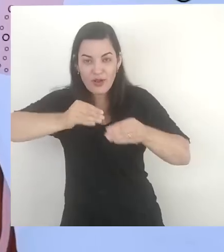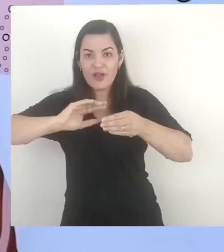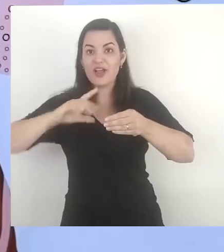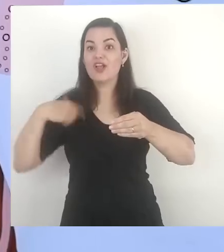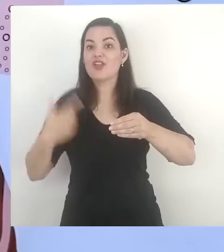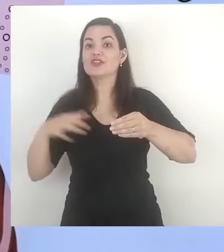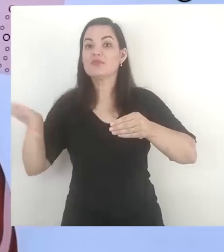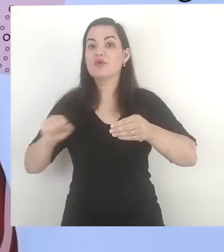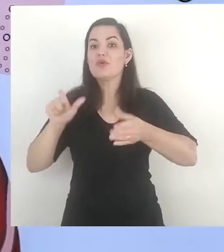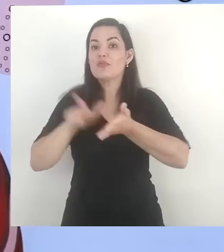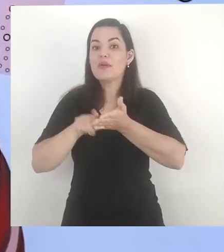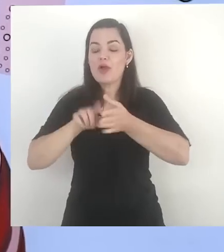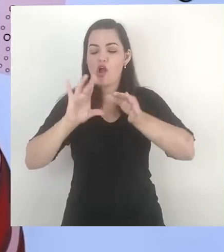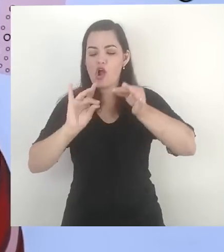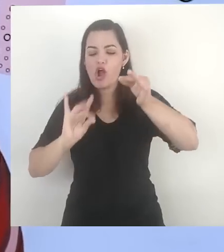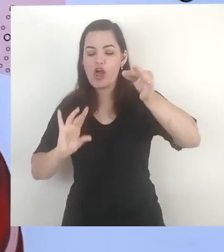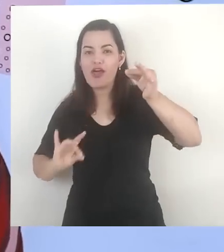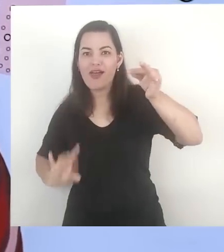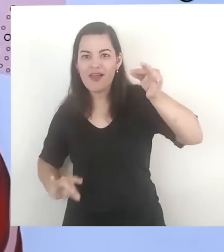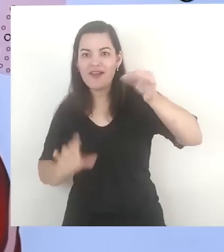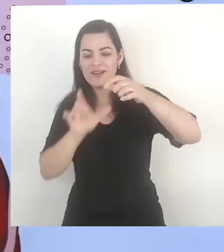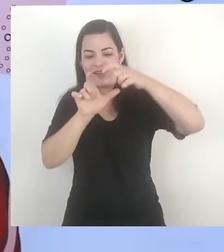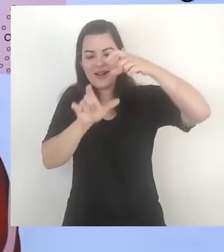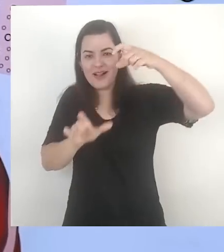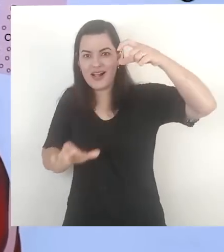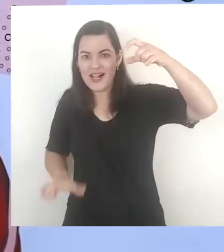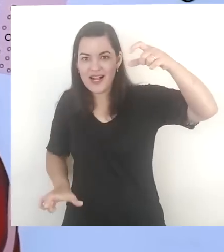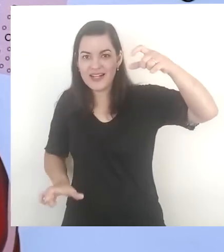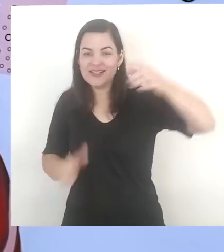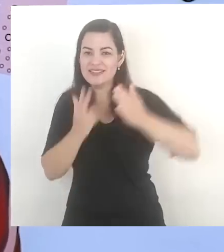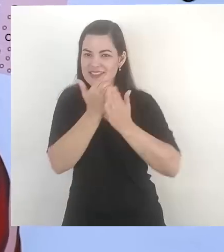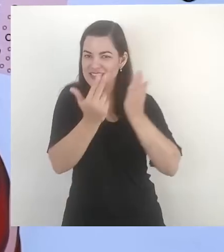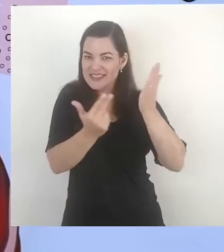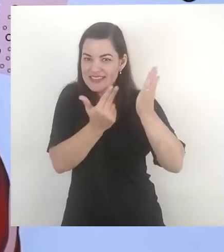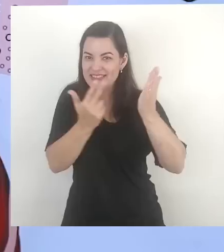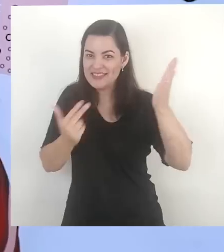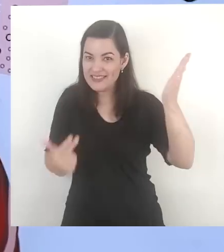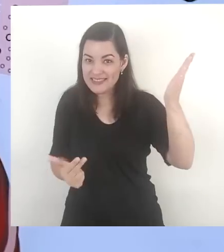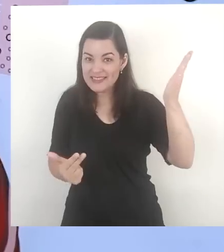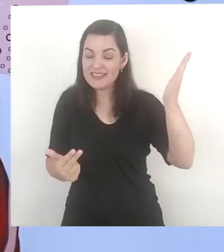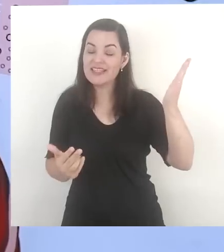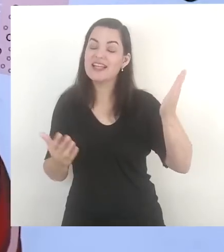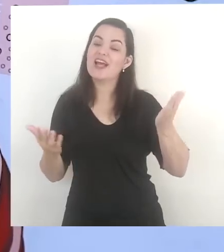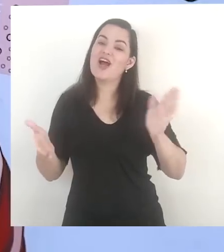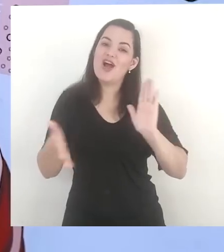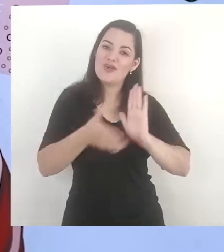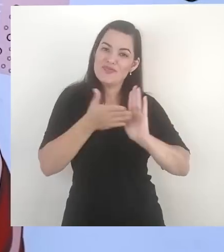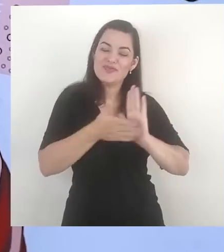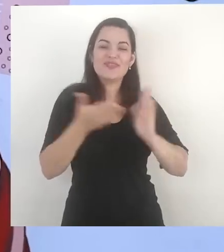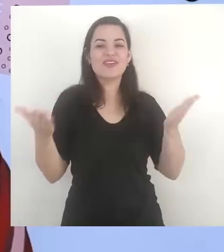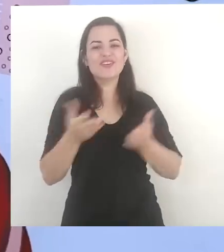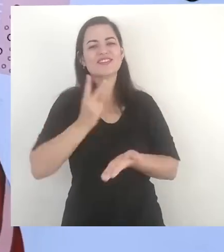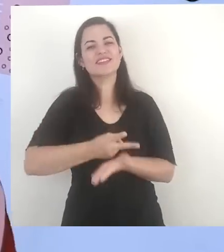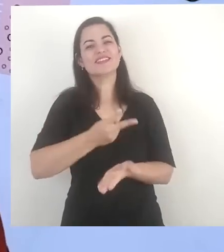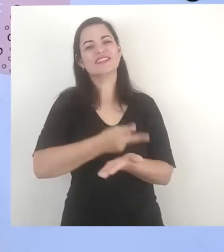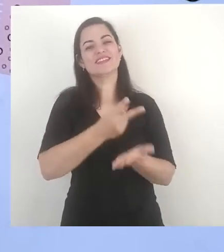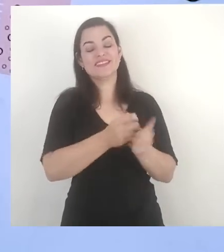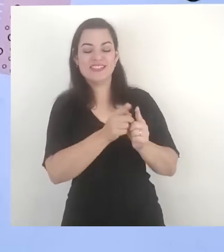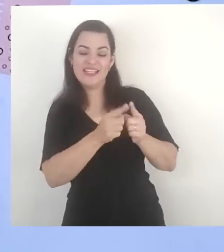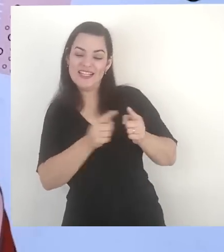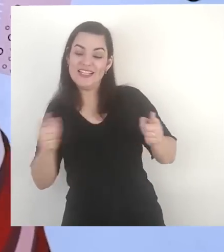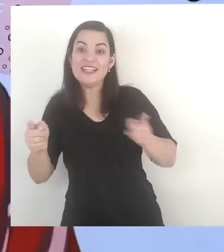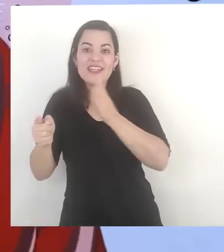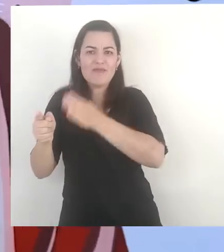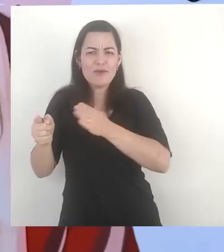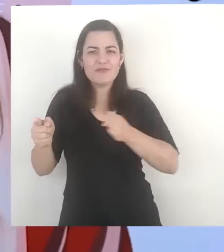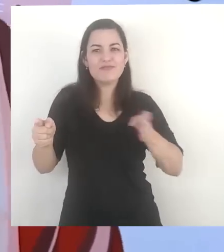uma folha de sulfite. Então a proposta é que hoje nós possamos dar continuidade a essa linha do tempo. Então eu vou